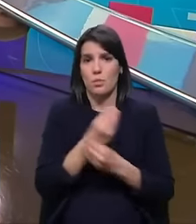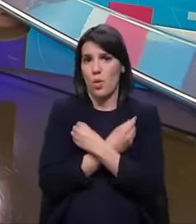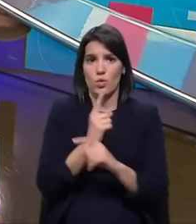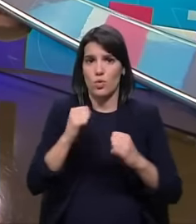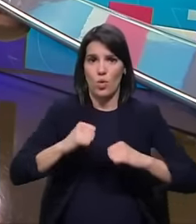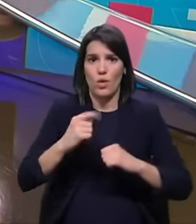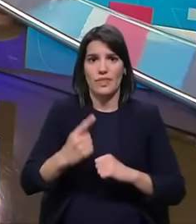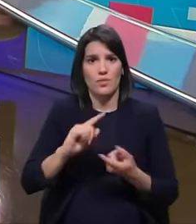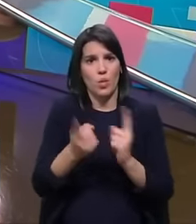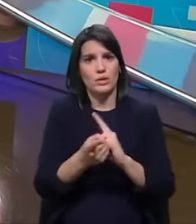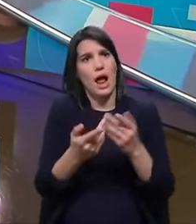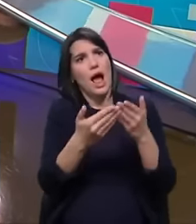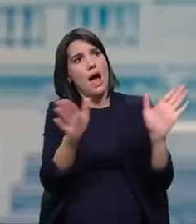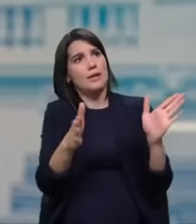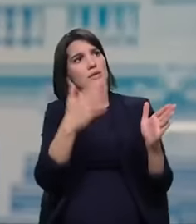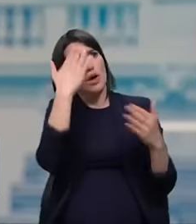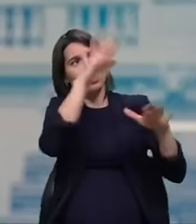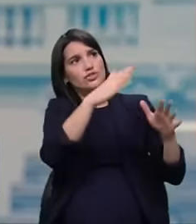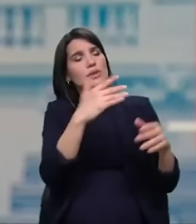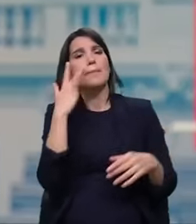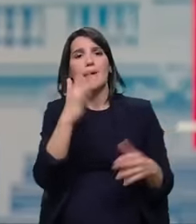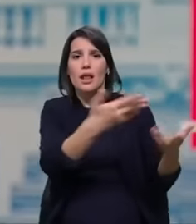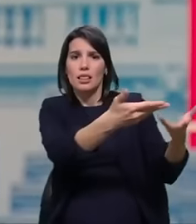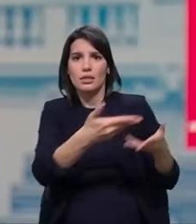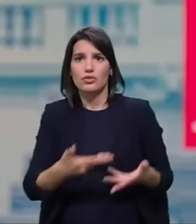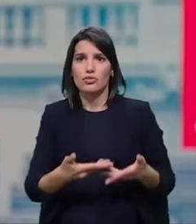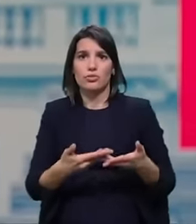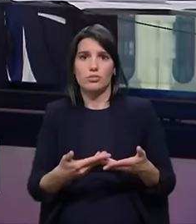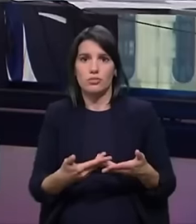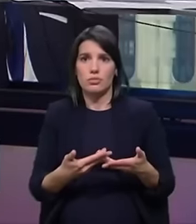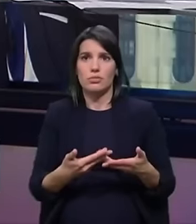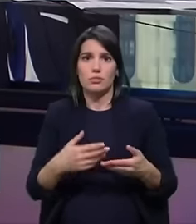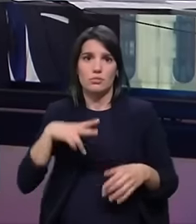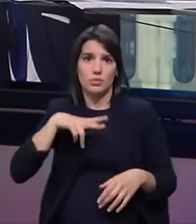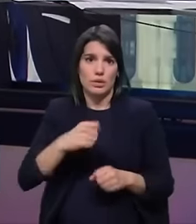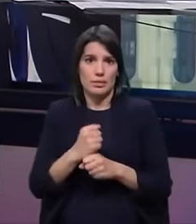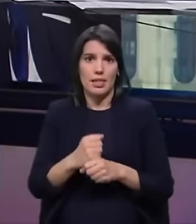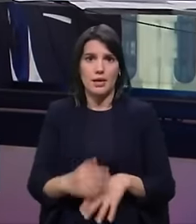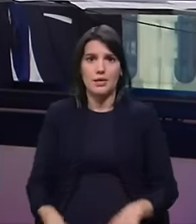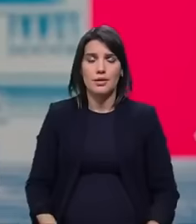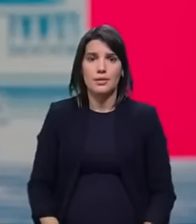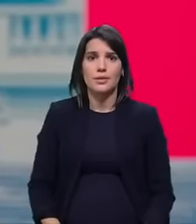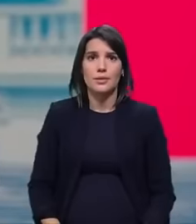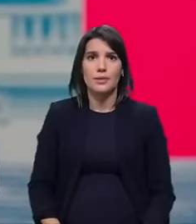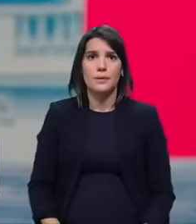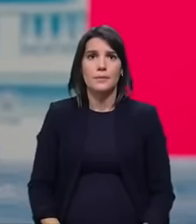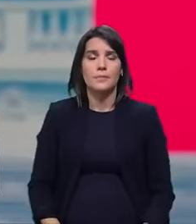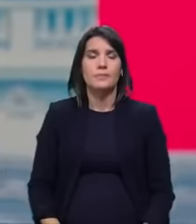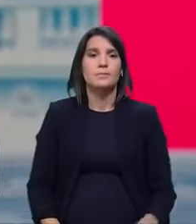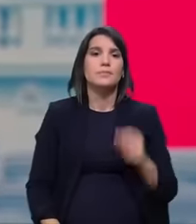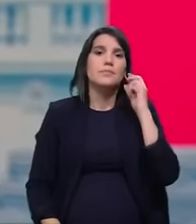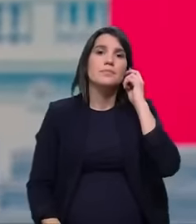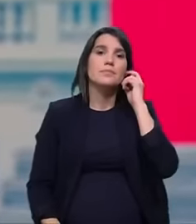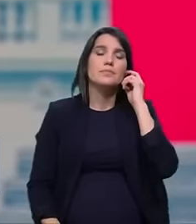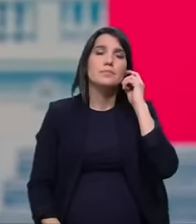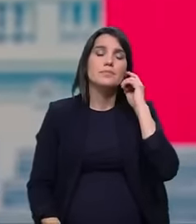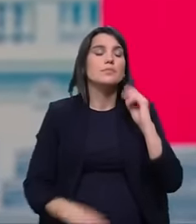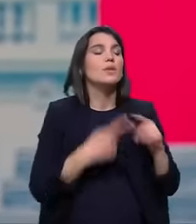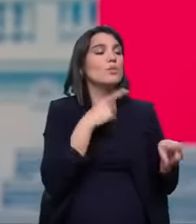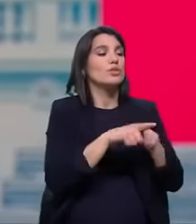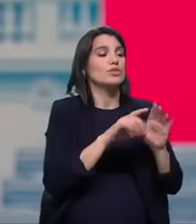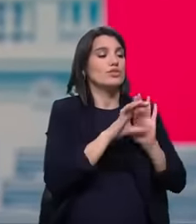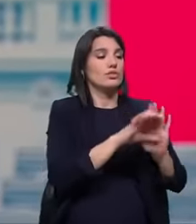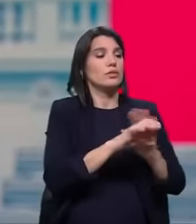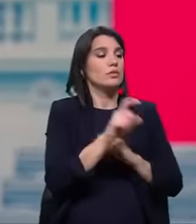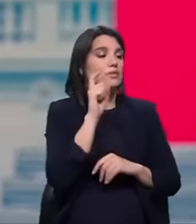ser o oposto, portas abertas para os imigrantes que queiram vir trabalhar em Portugal? A política que o Chega